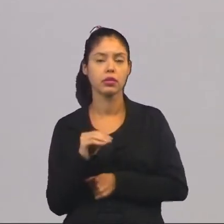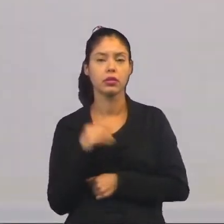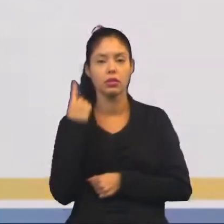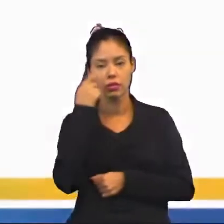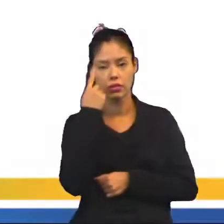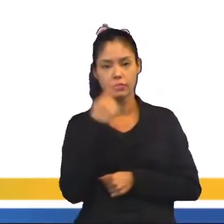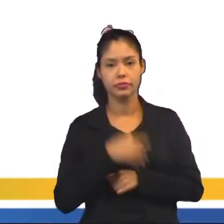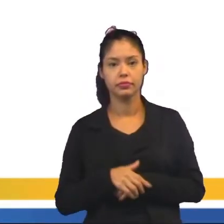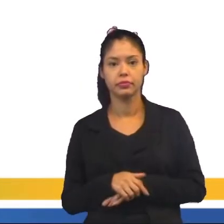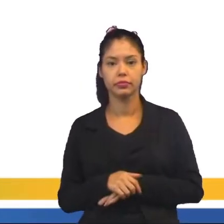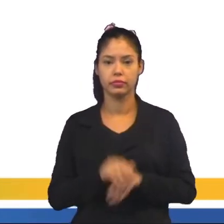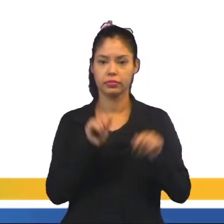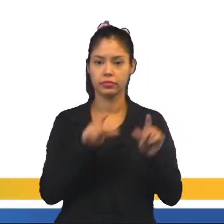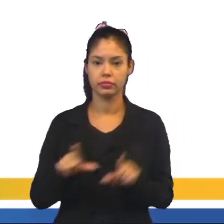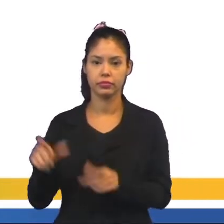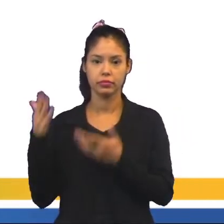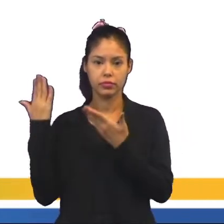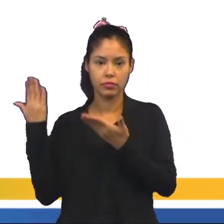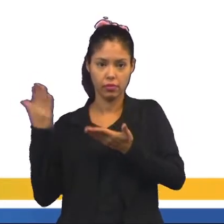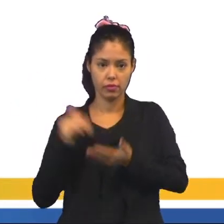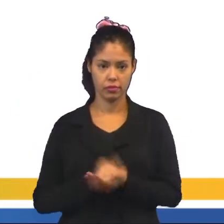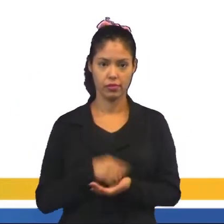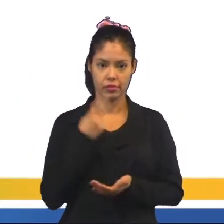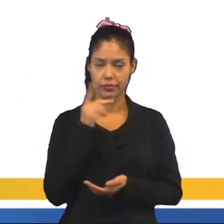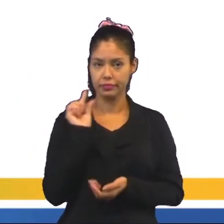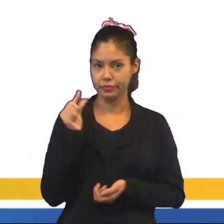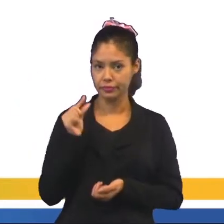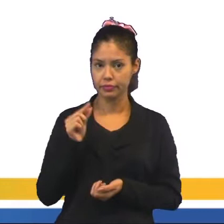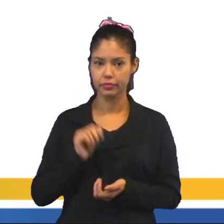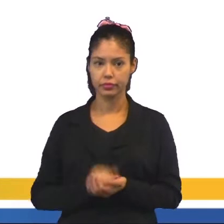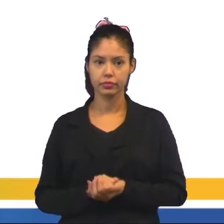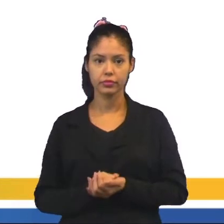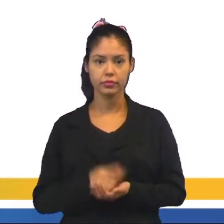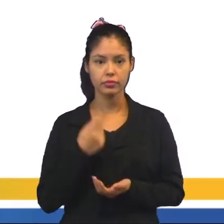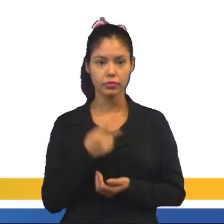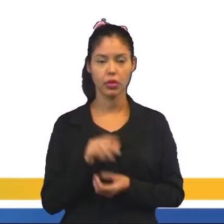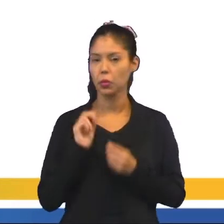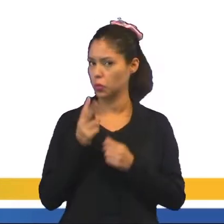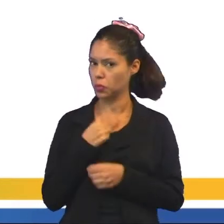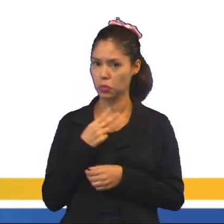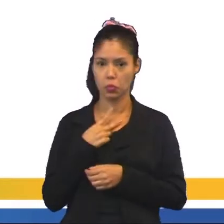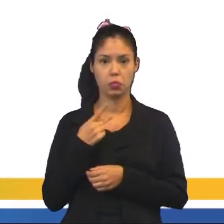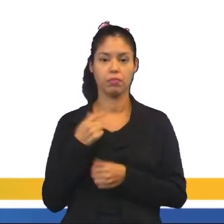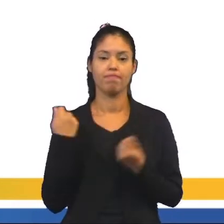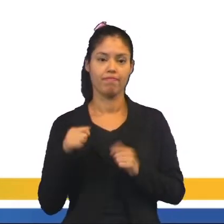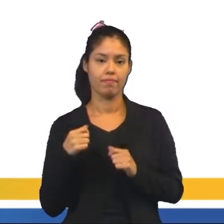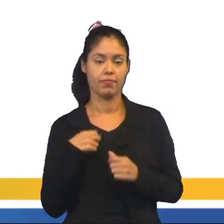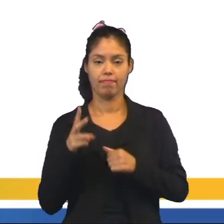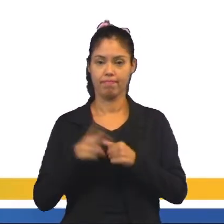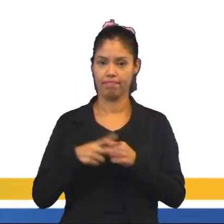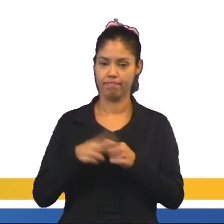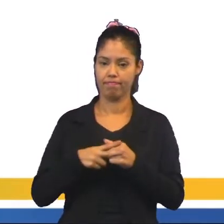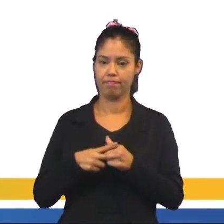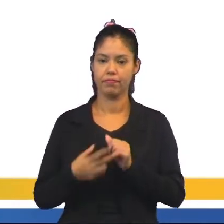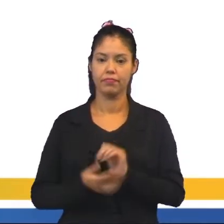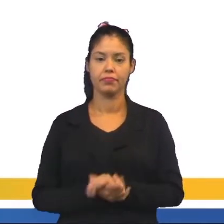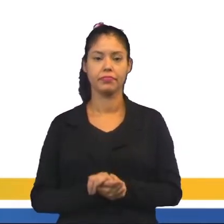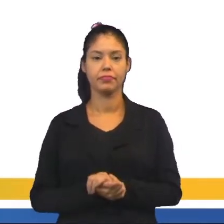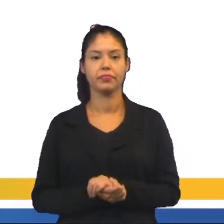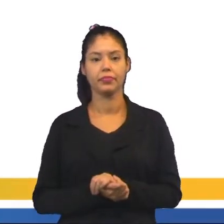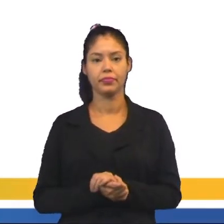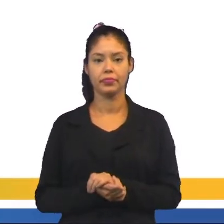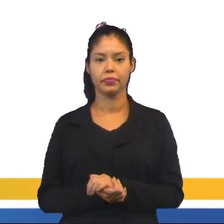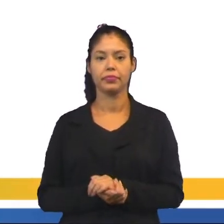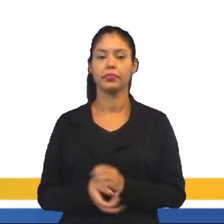cadê nem espanhol slides na tela é para falar um pouco para fora e prejudicada não posso falar de predicado você não fala de Ferro né